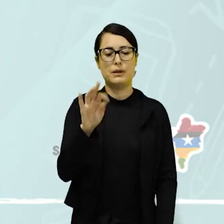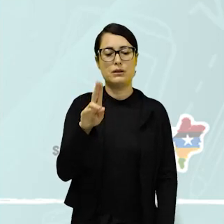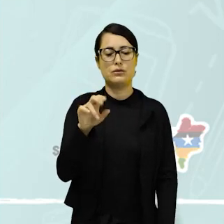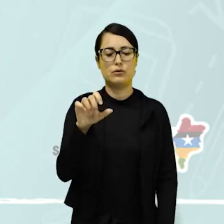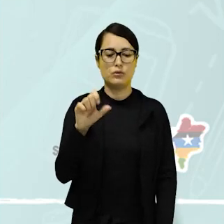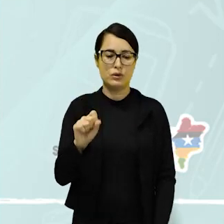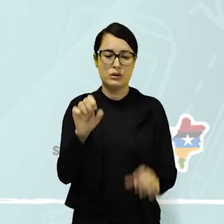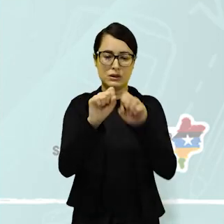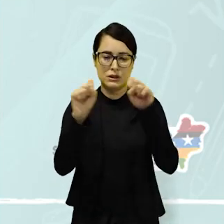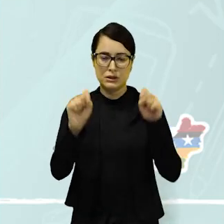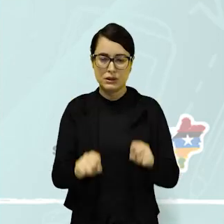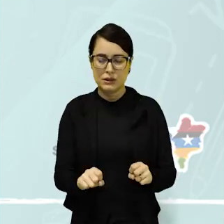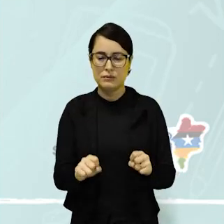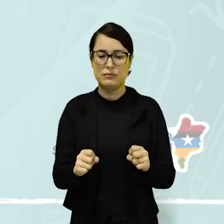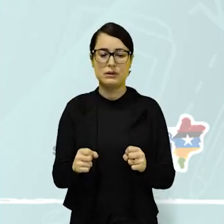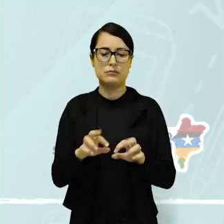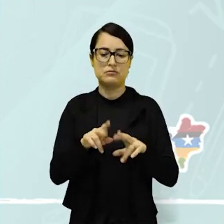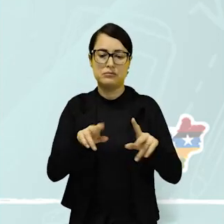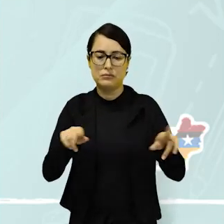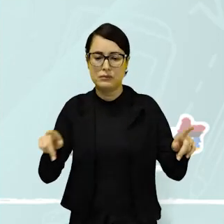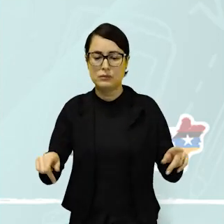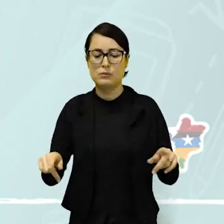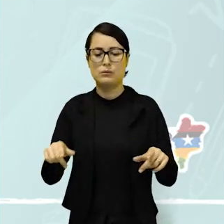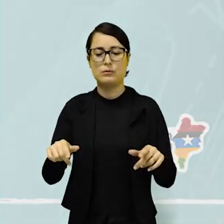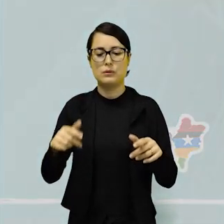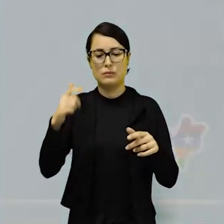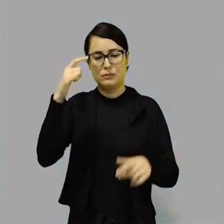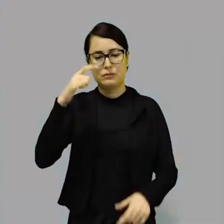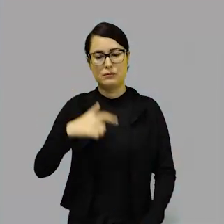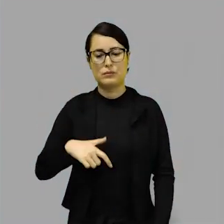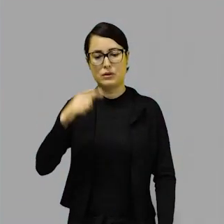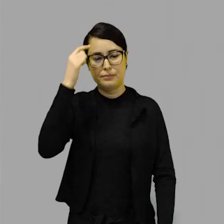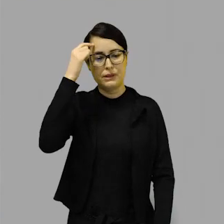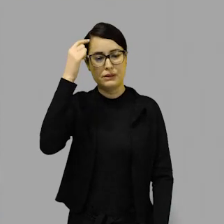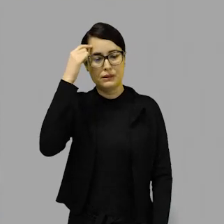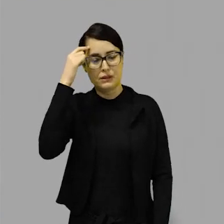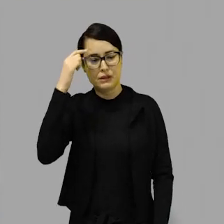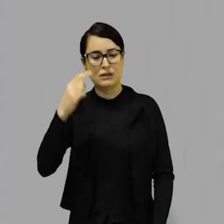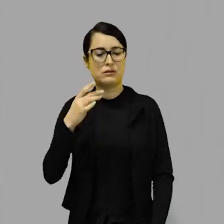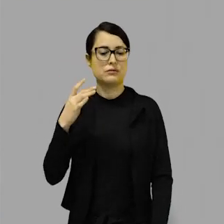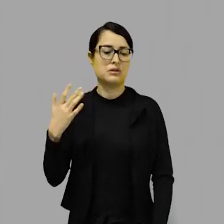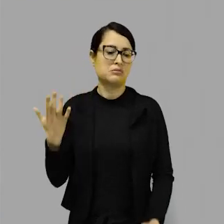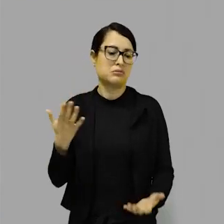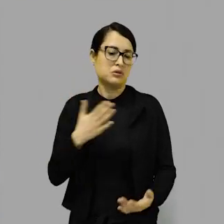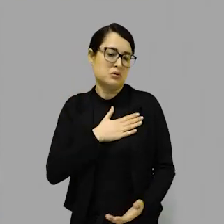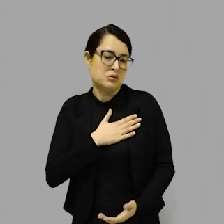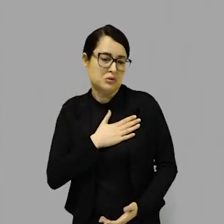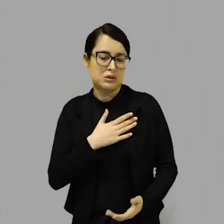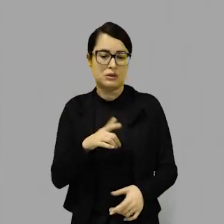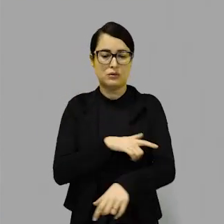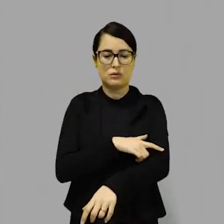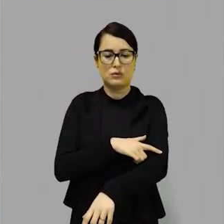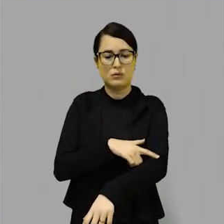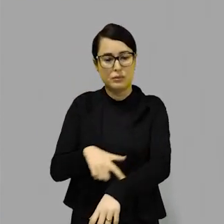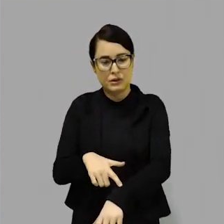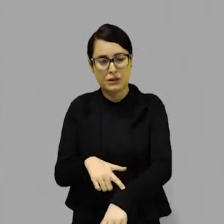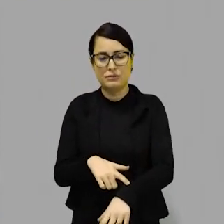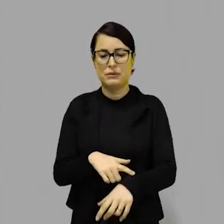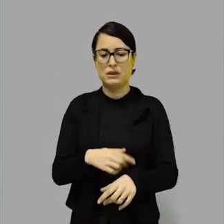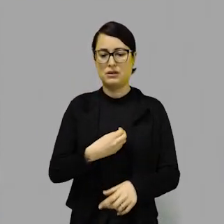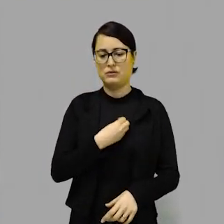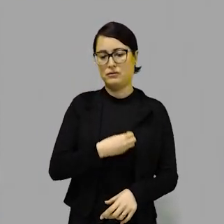de gestos, de estilos de vida que a gente herda da nossa educação, tanto familiar e também nas